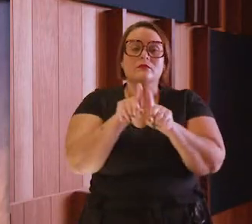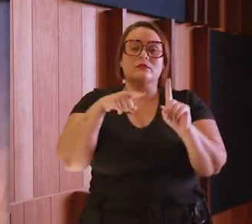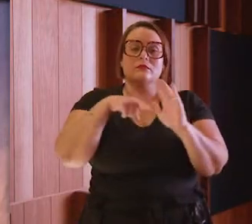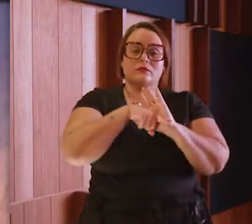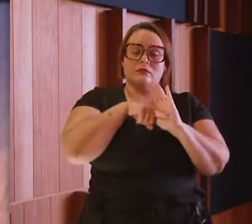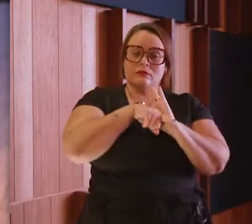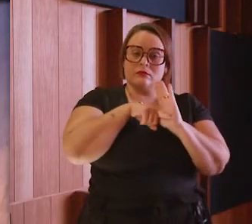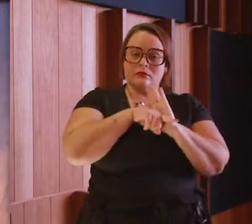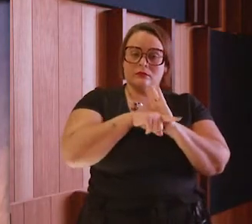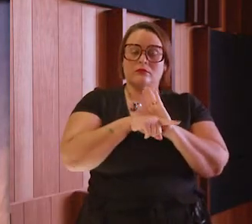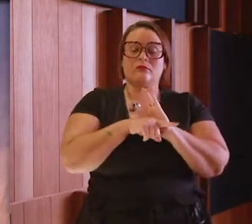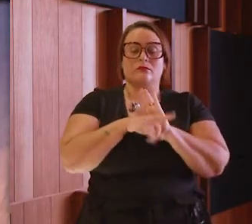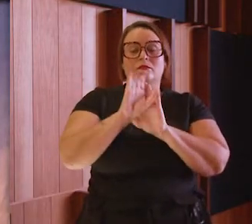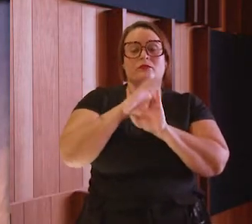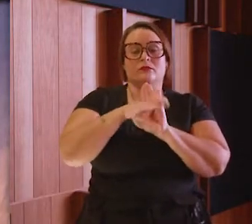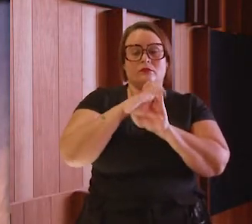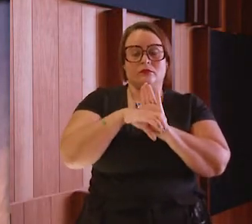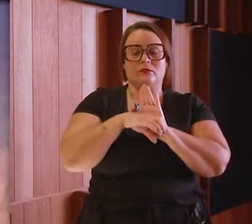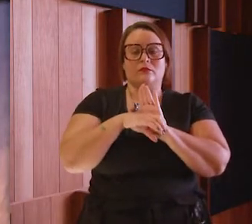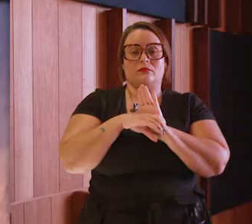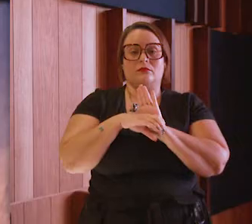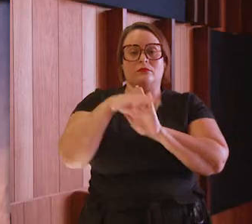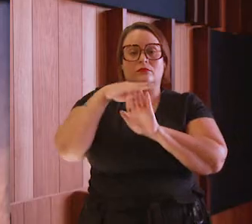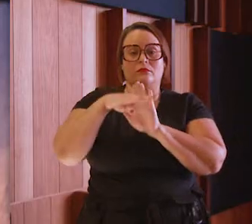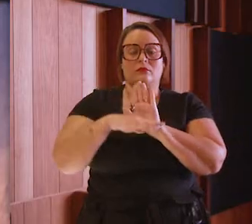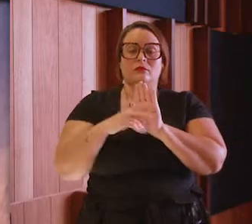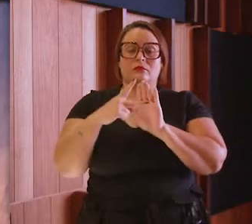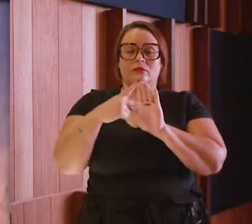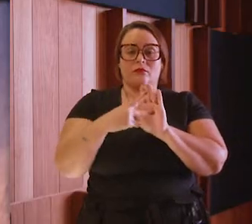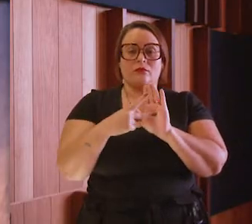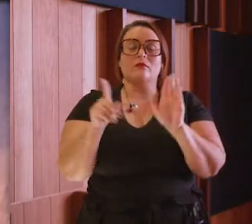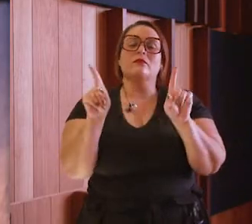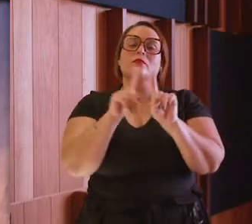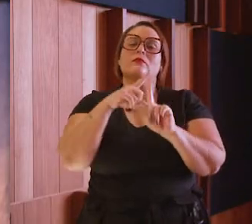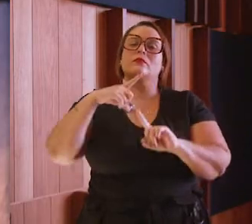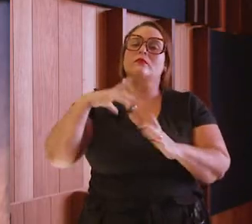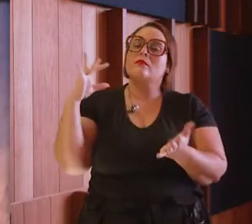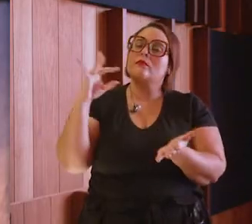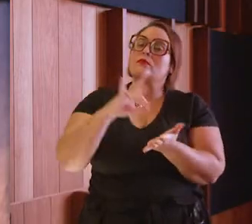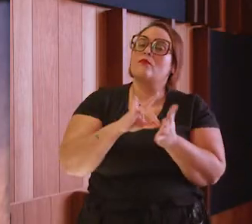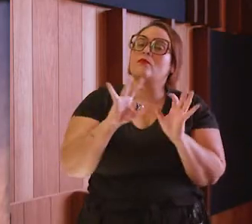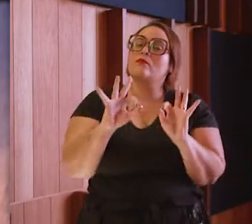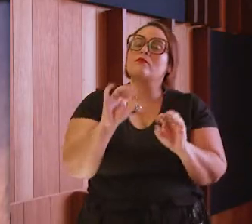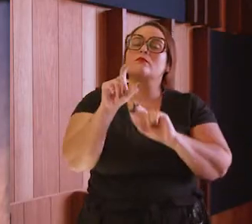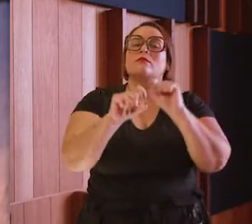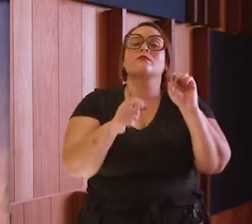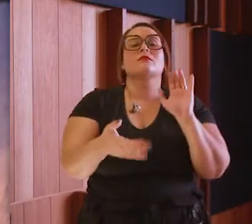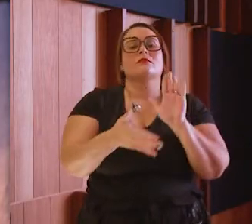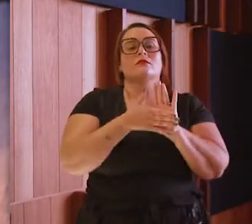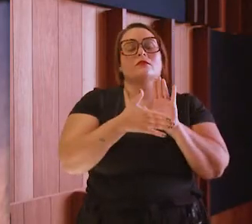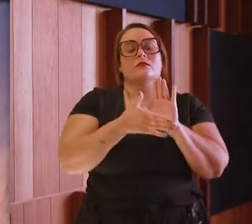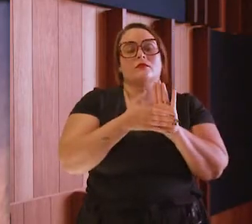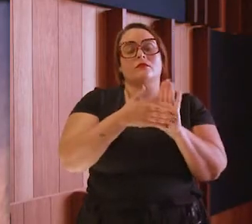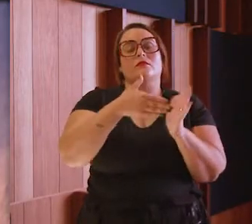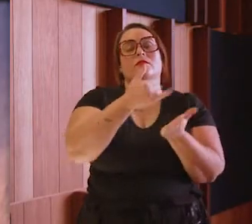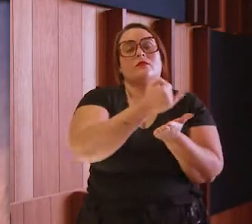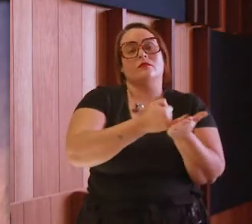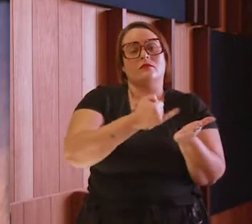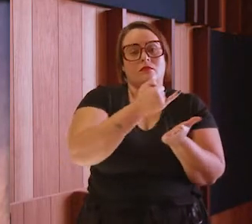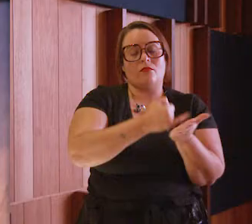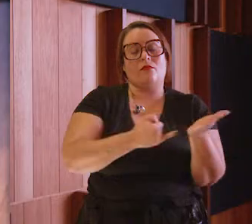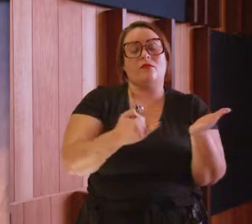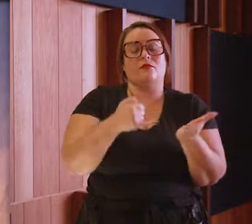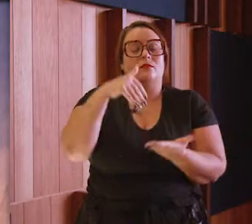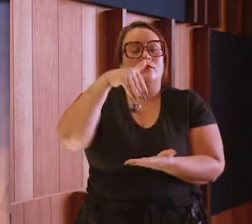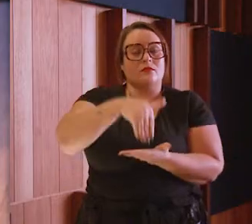2, que traz para a realidade a proposição da tributação mínima